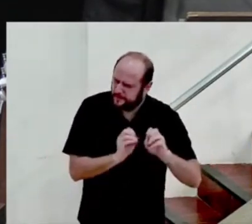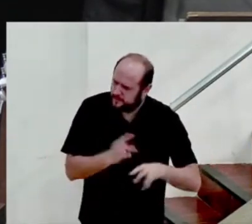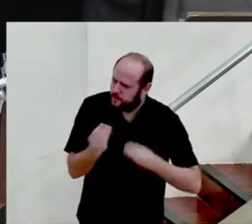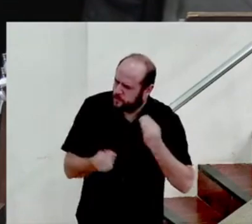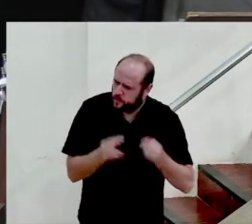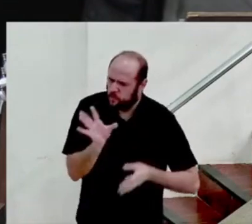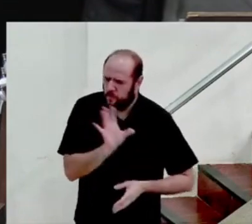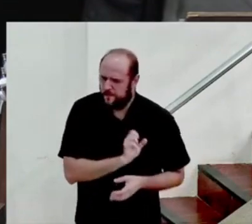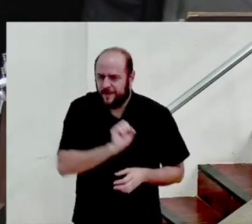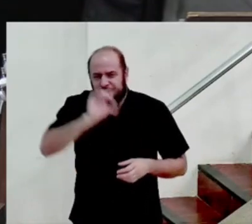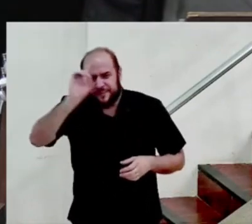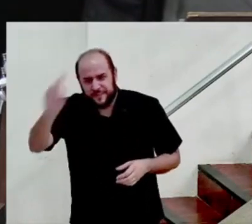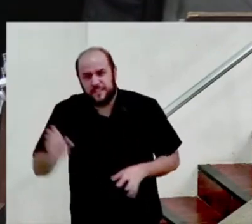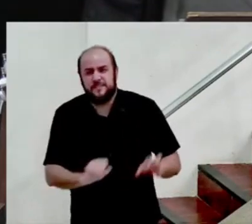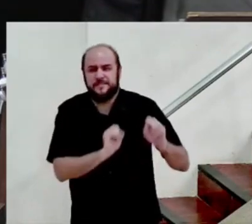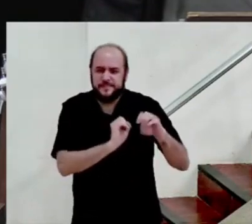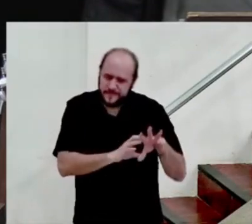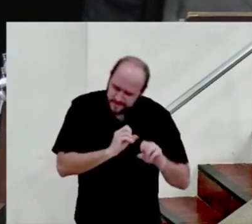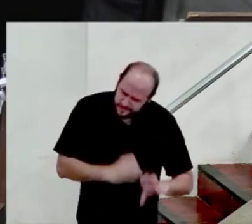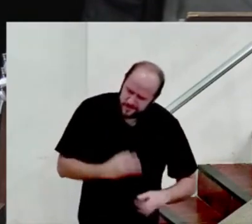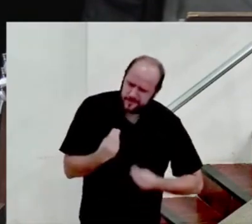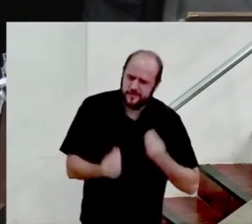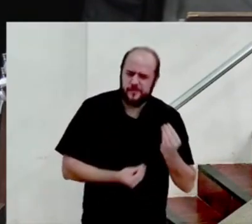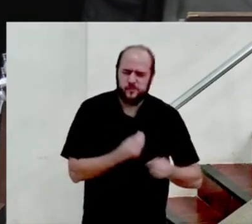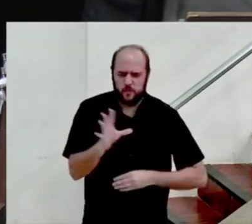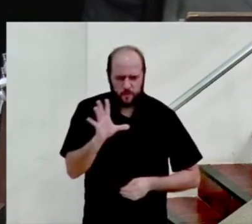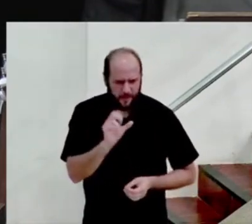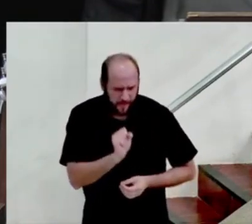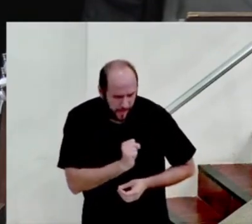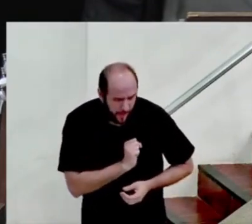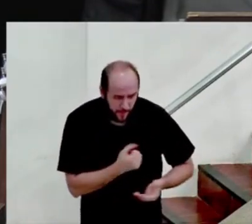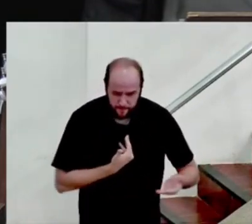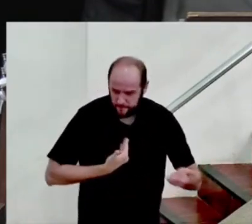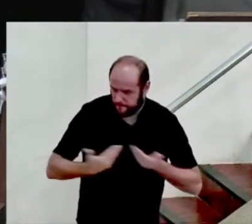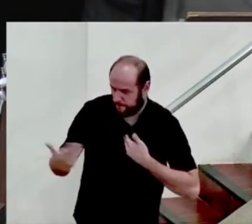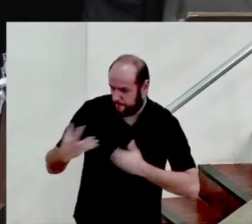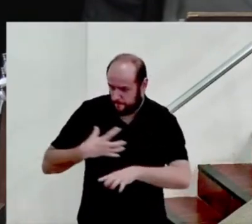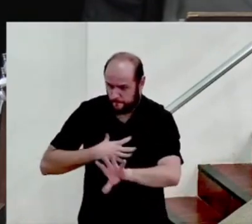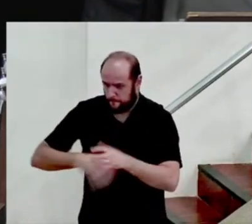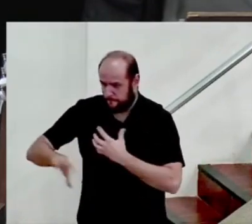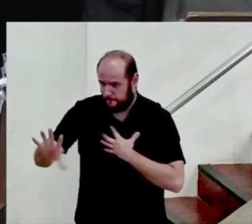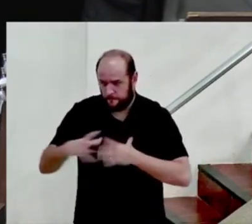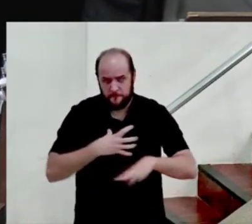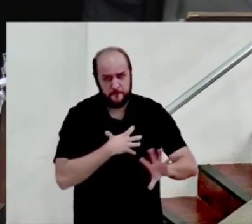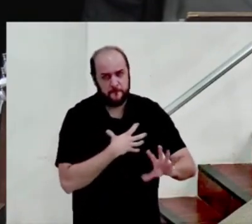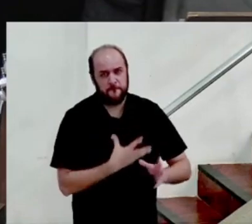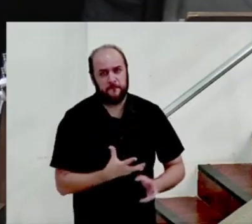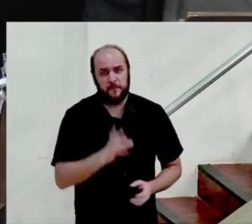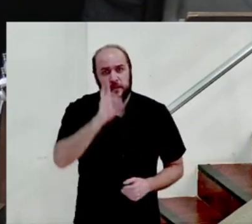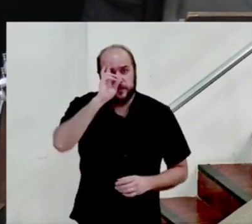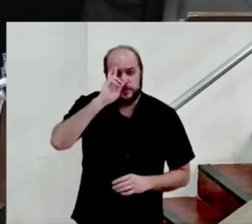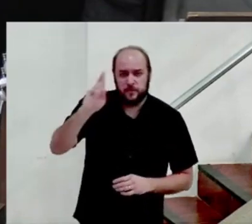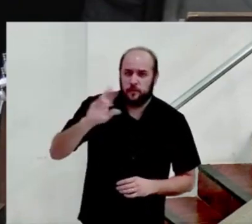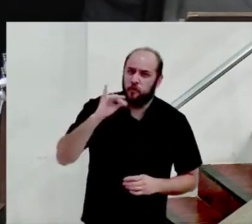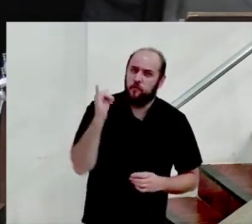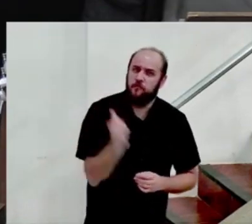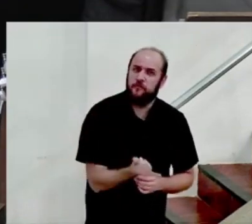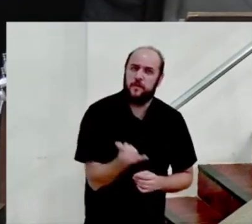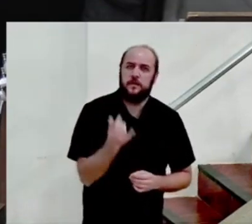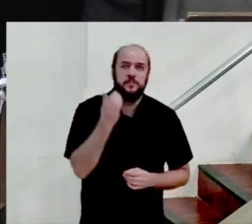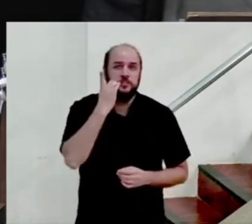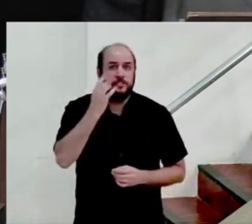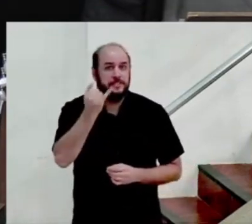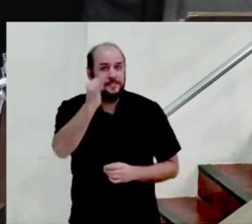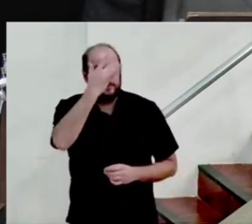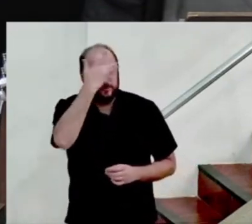sobre todas as coisas, instruindo como eles deveriam amar ao próximo como a si mesmos. O Senhor disse que um dia, se alguém